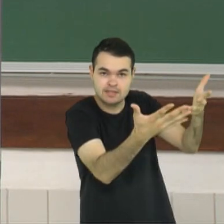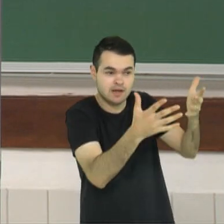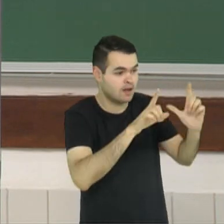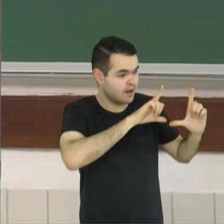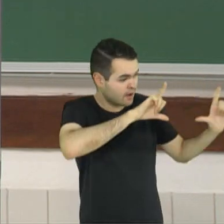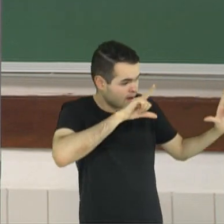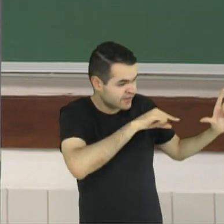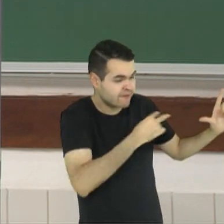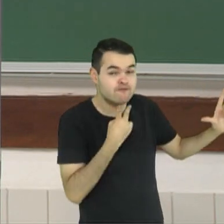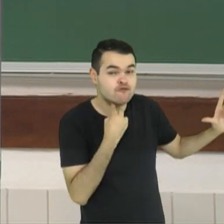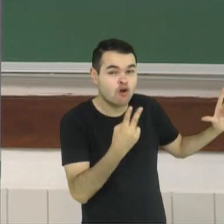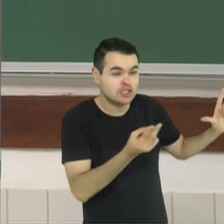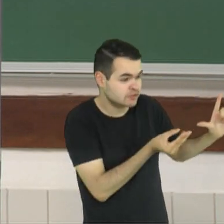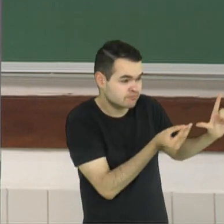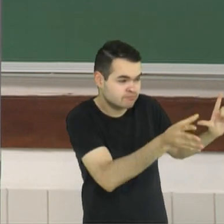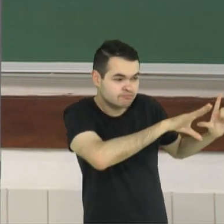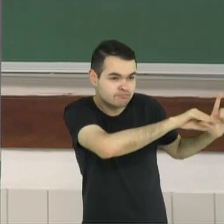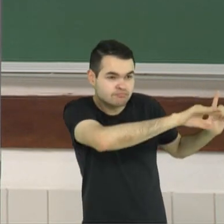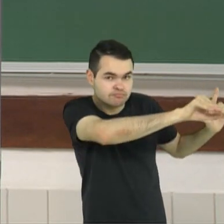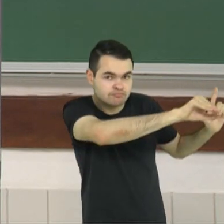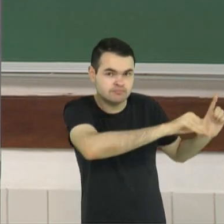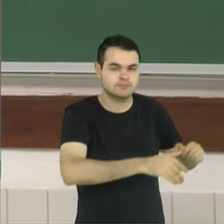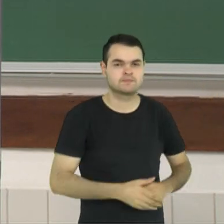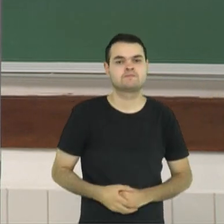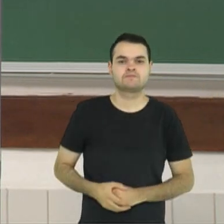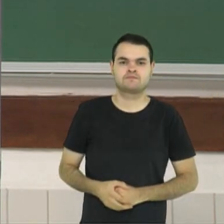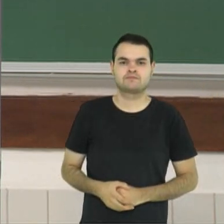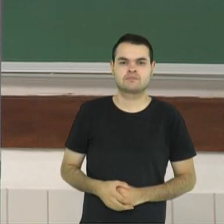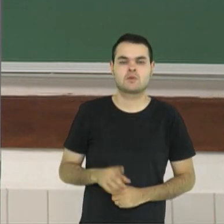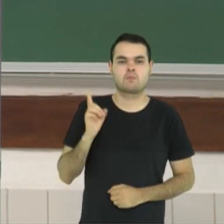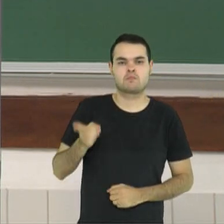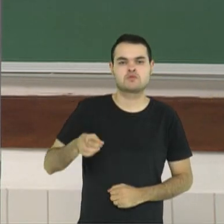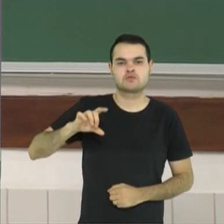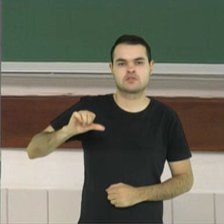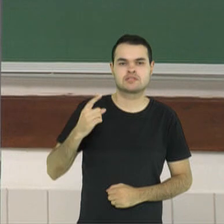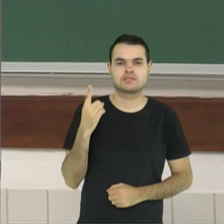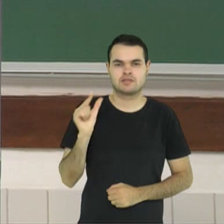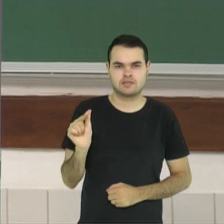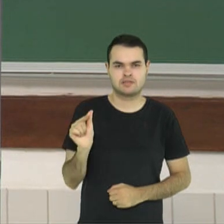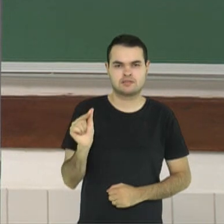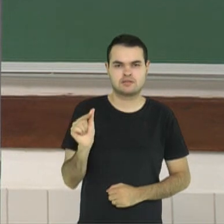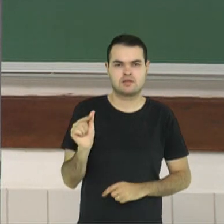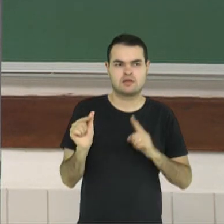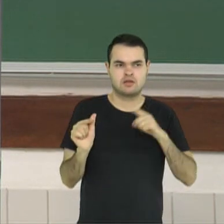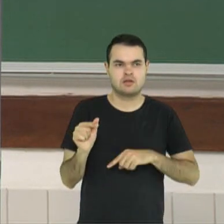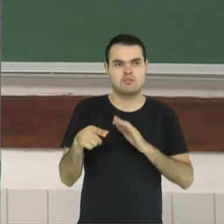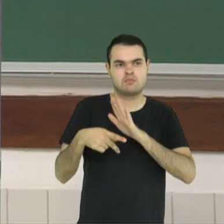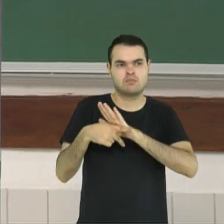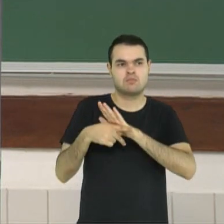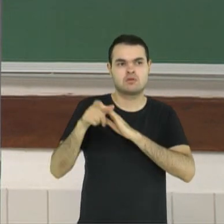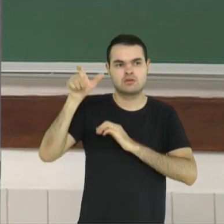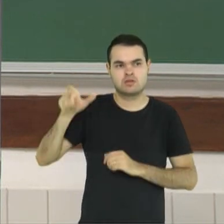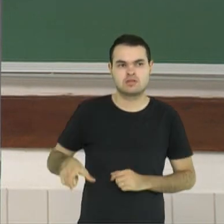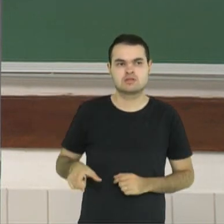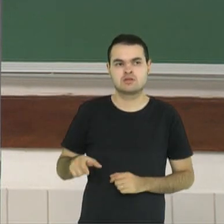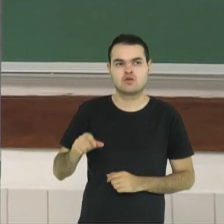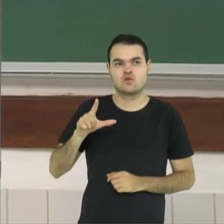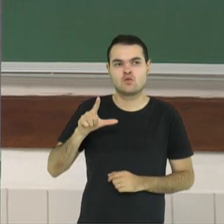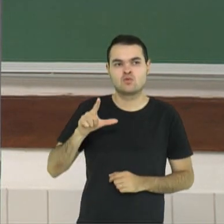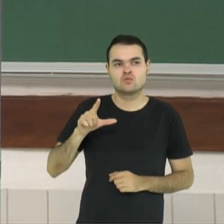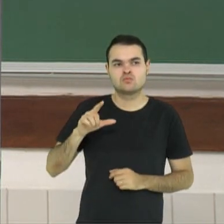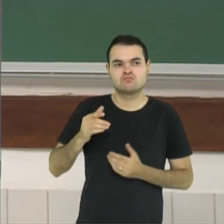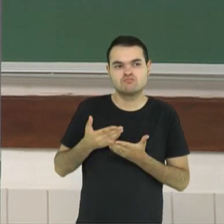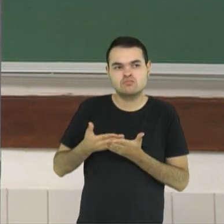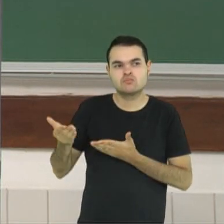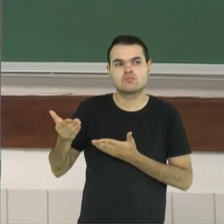voz. Então, nesse momento, em 1917, a gente vai ver que Marcel Duchamp, ele dá o passo. Ele